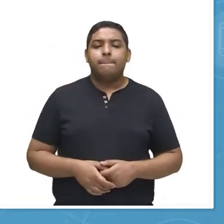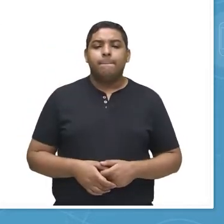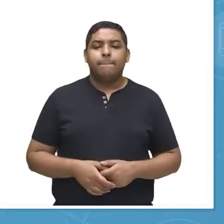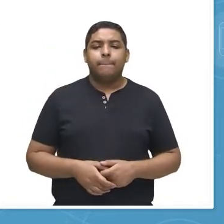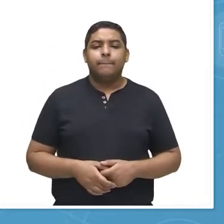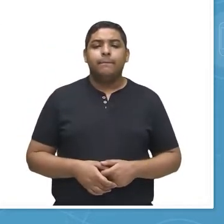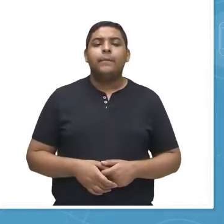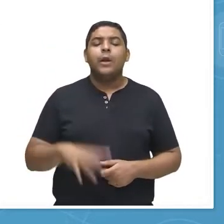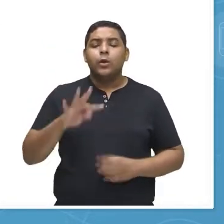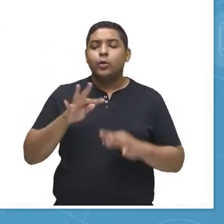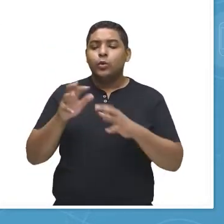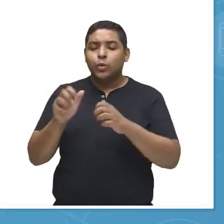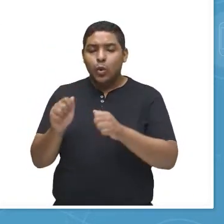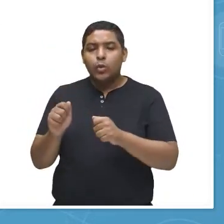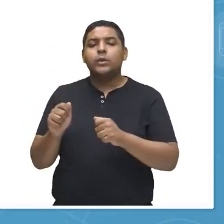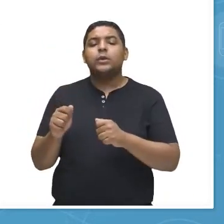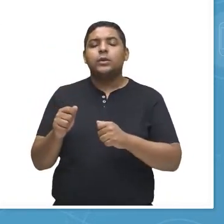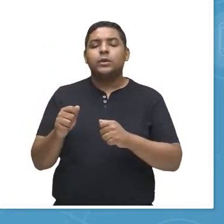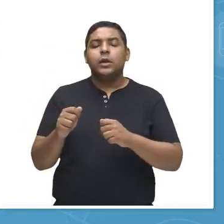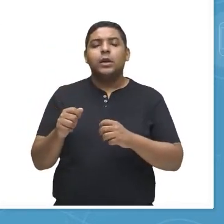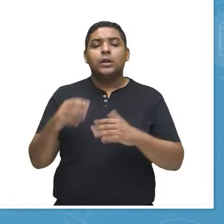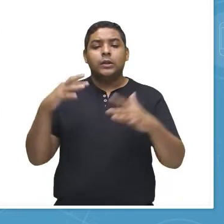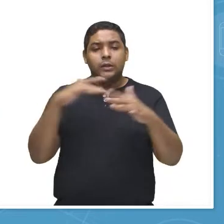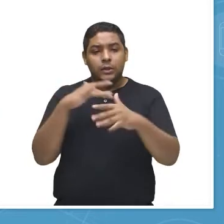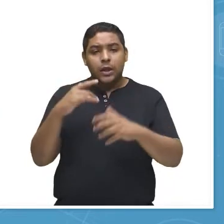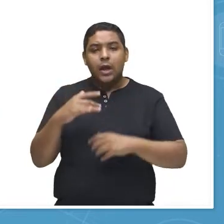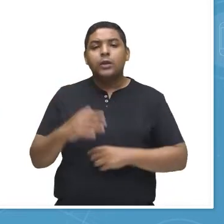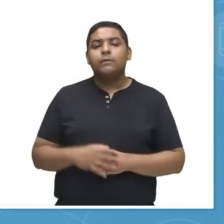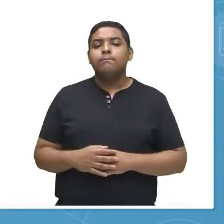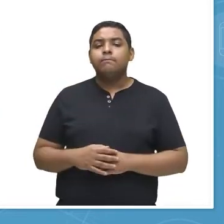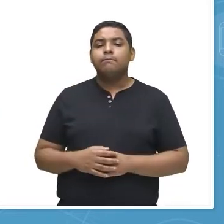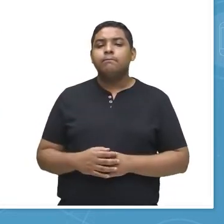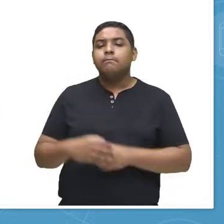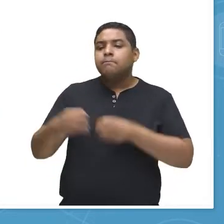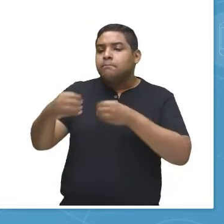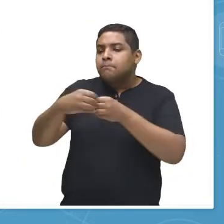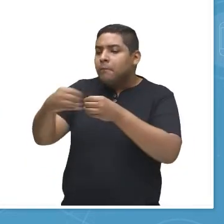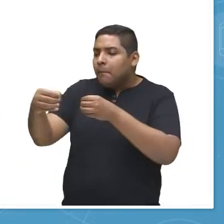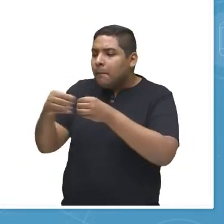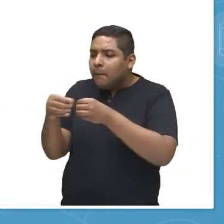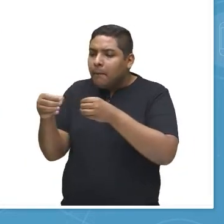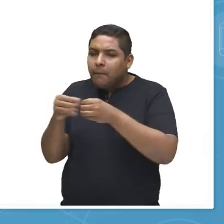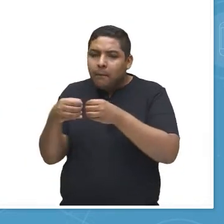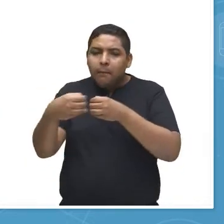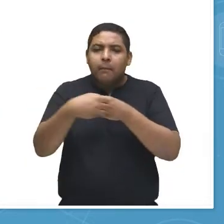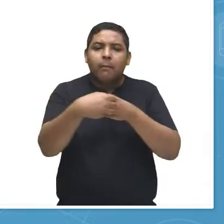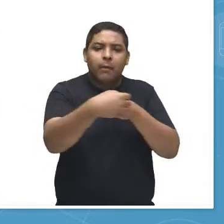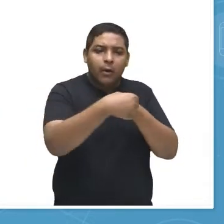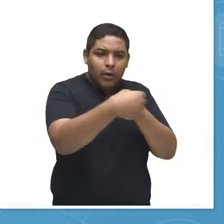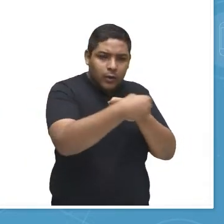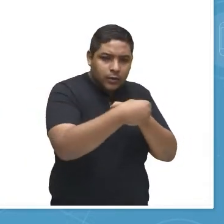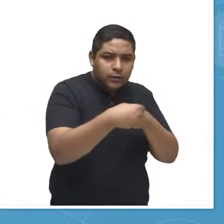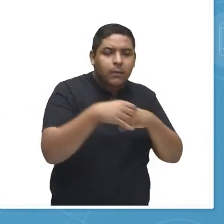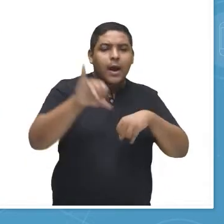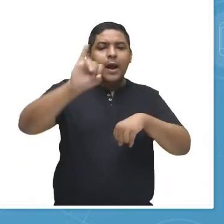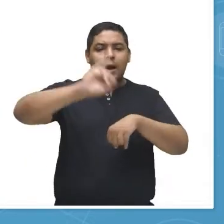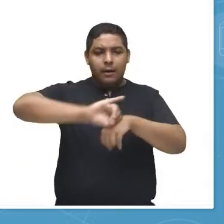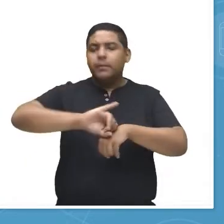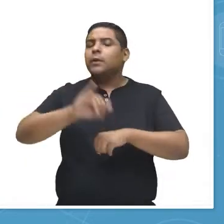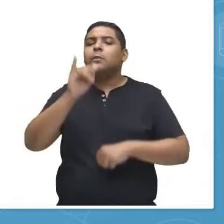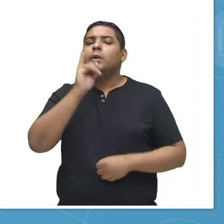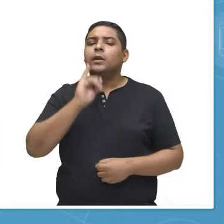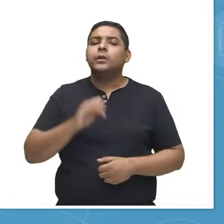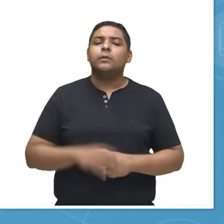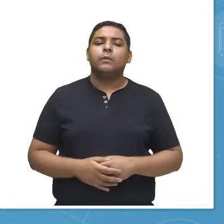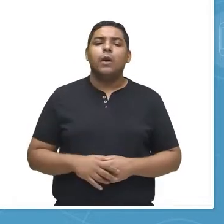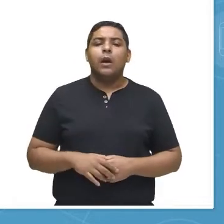de Manaus, né, acabam dependendo economicamente da capital. Por exemplo,